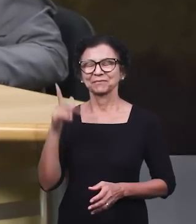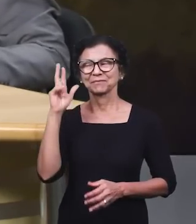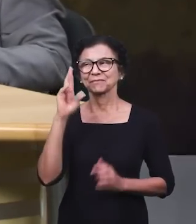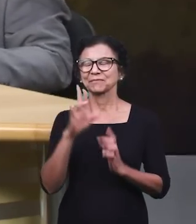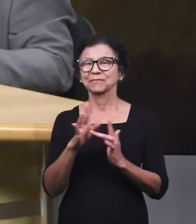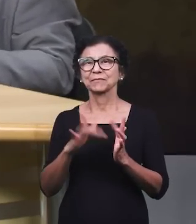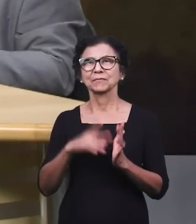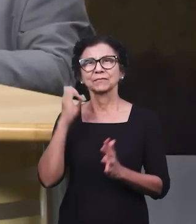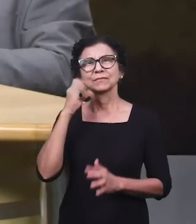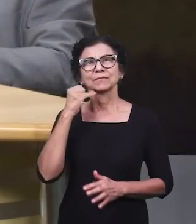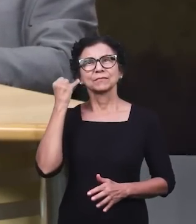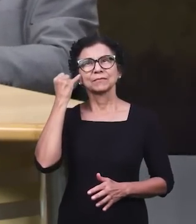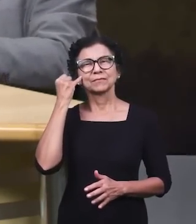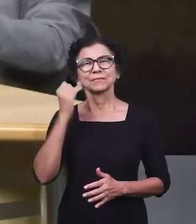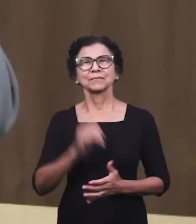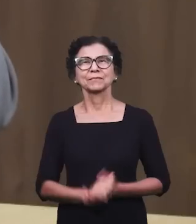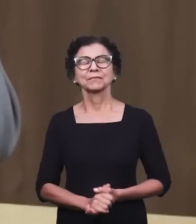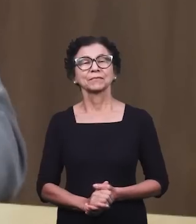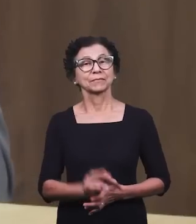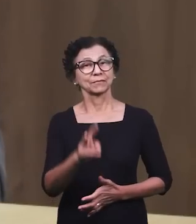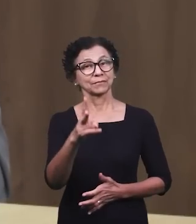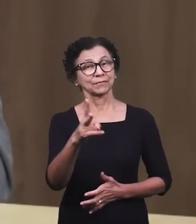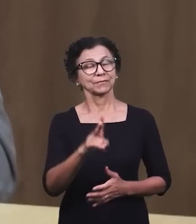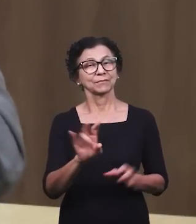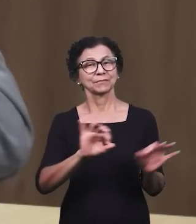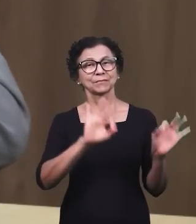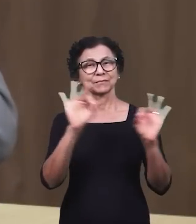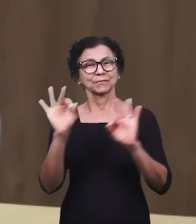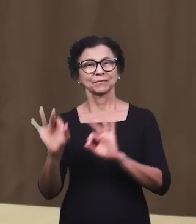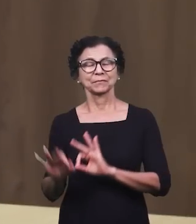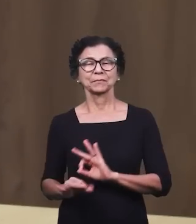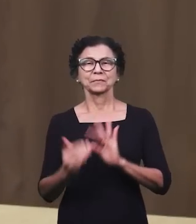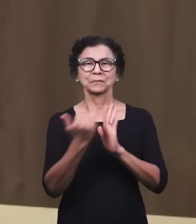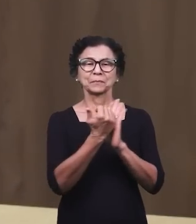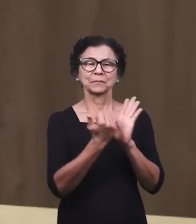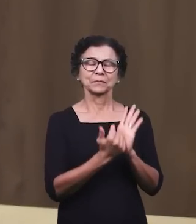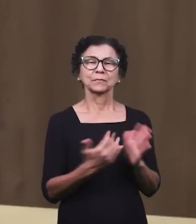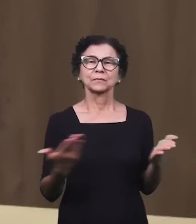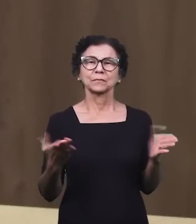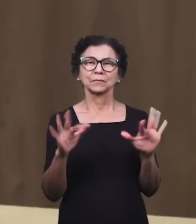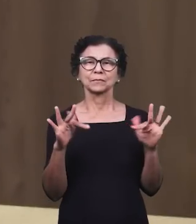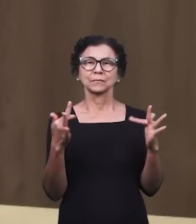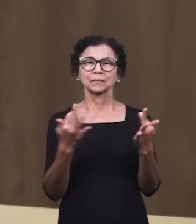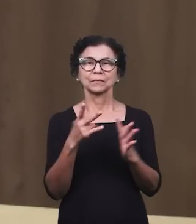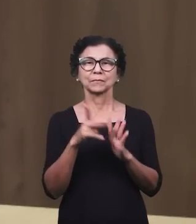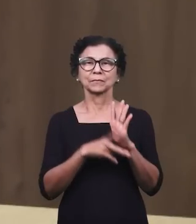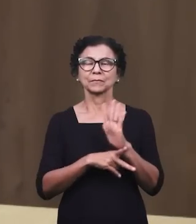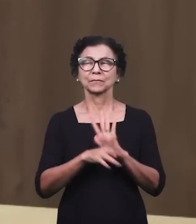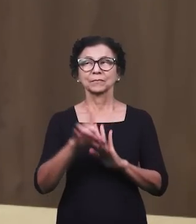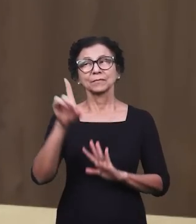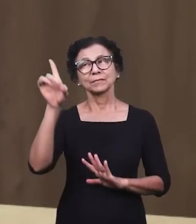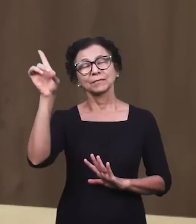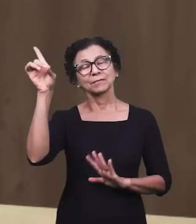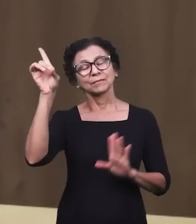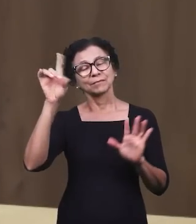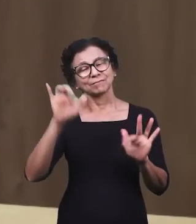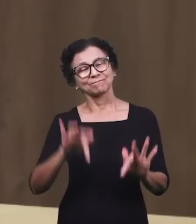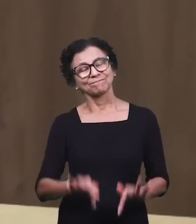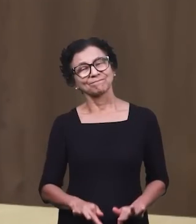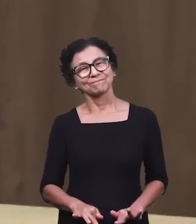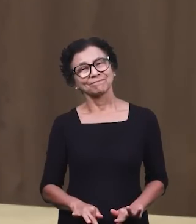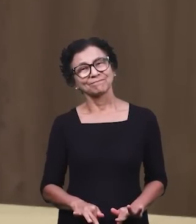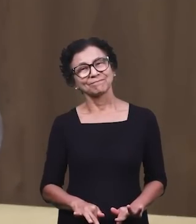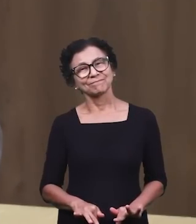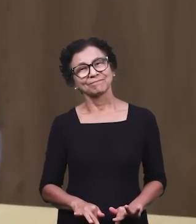Senhor, Josias, paz do Senhor, nossos irmãos. Muito bem, continue com a nossa programação de hoje. O Família, um Projeto de Deus, está chegando ao final, mas